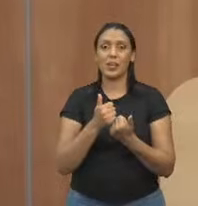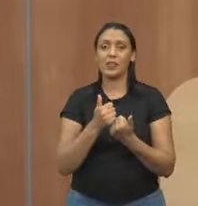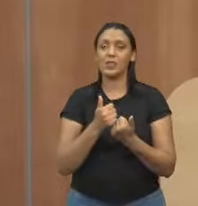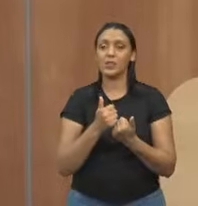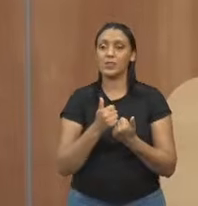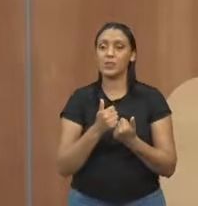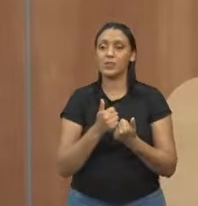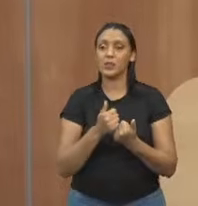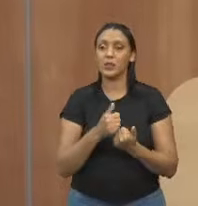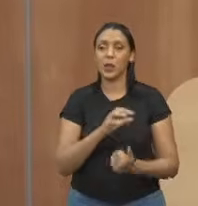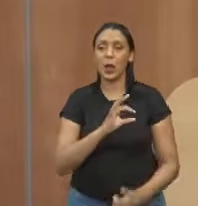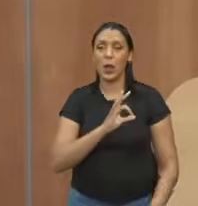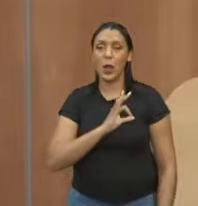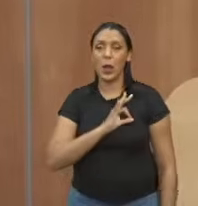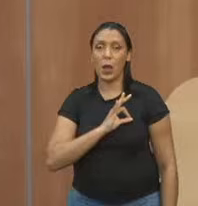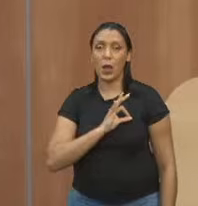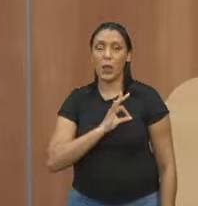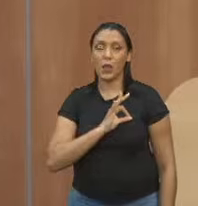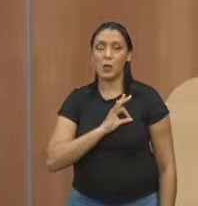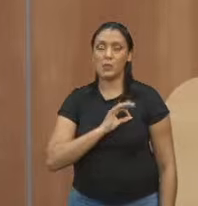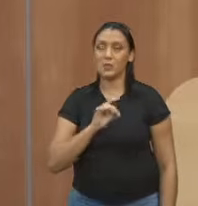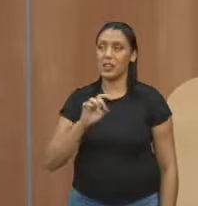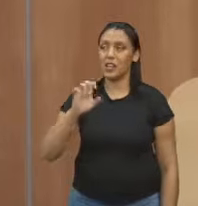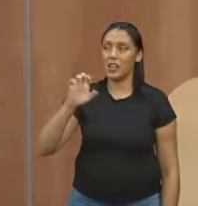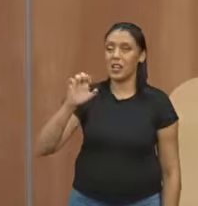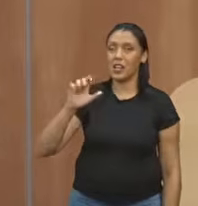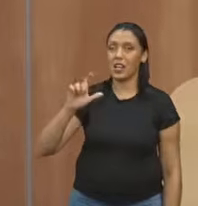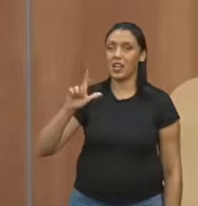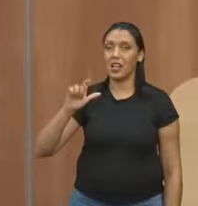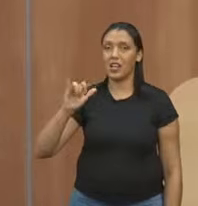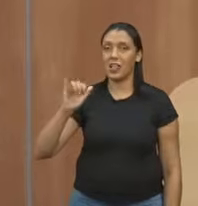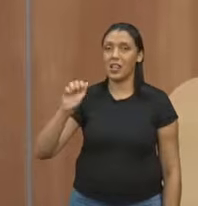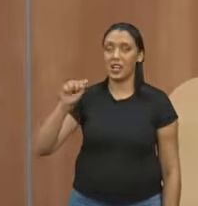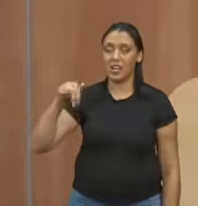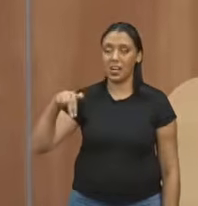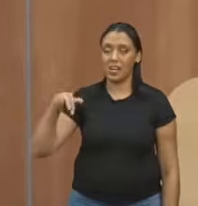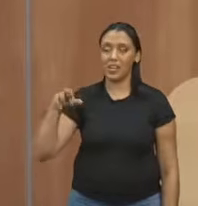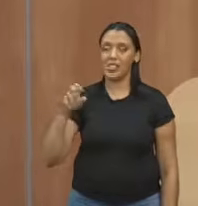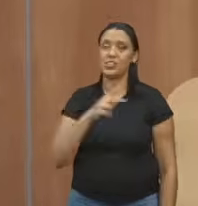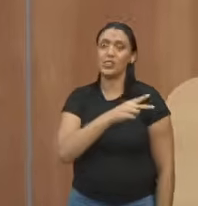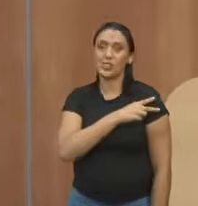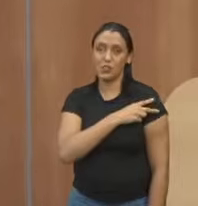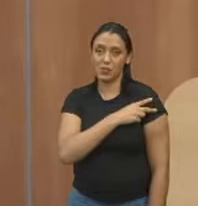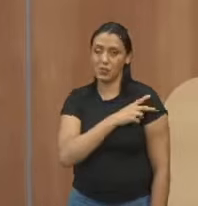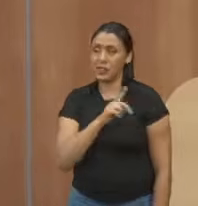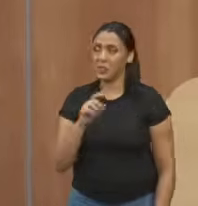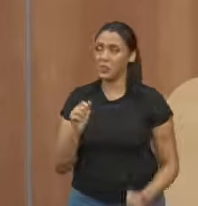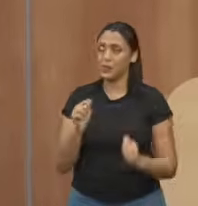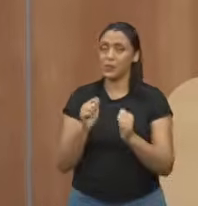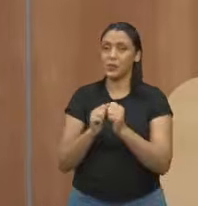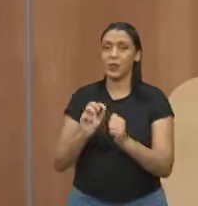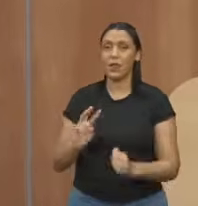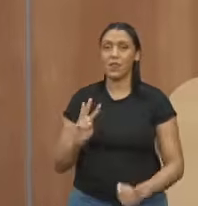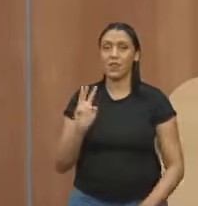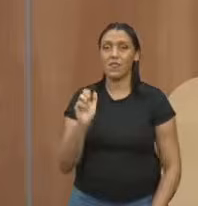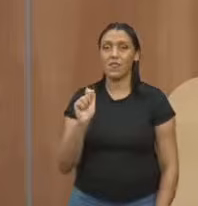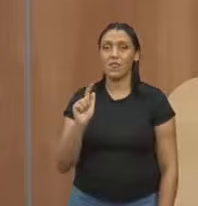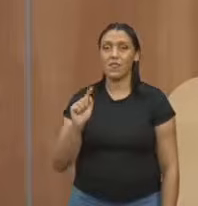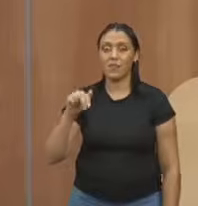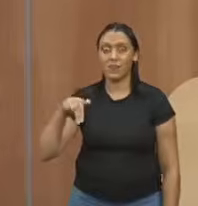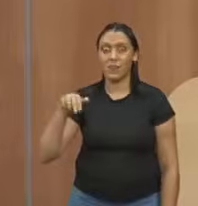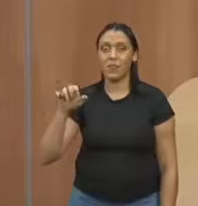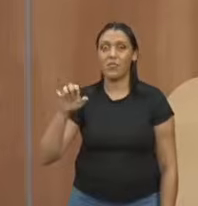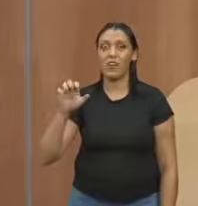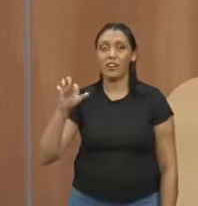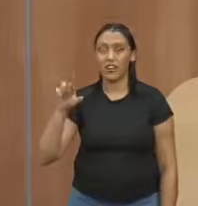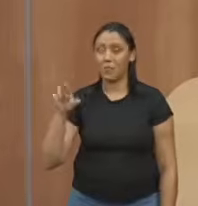Eriane Bagatini, e a Débora Georgia e o Wagner. O Wagner, que além